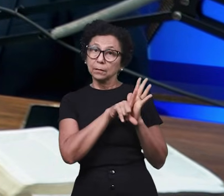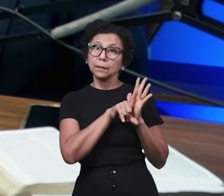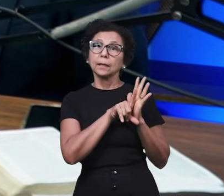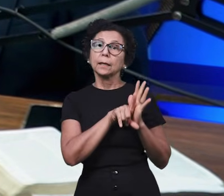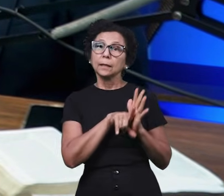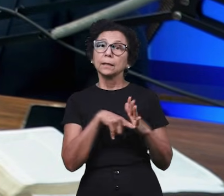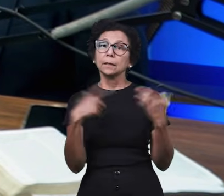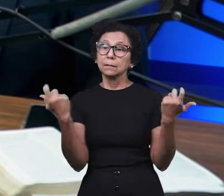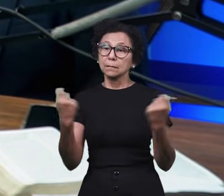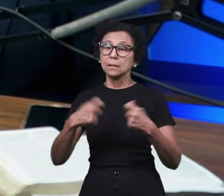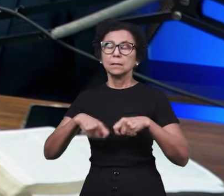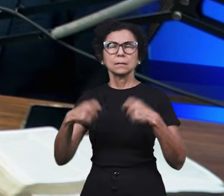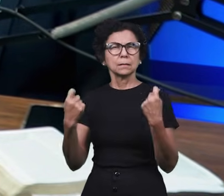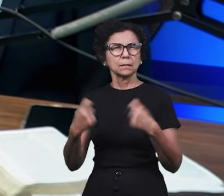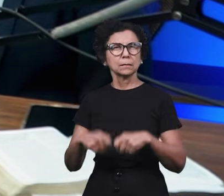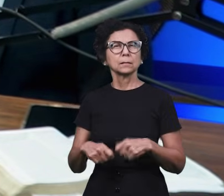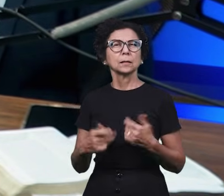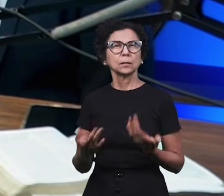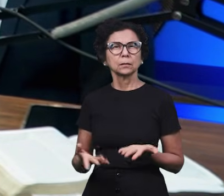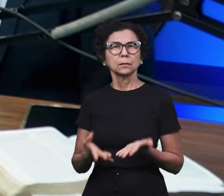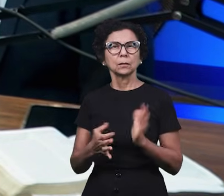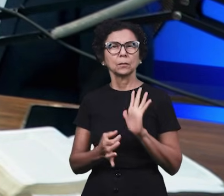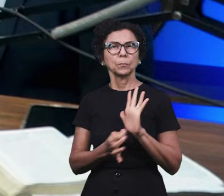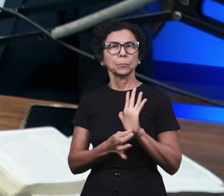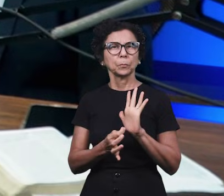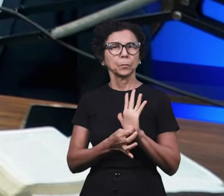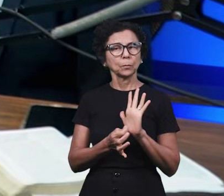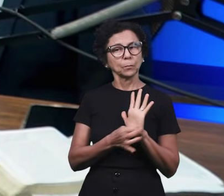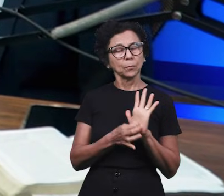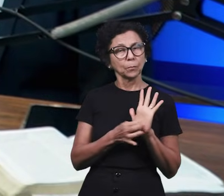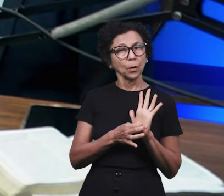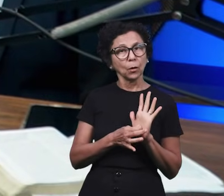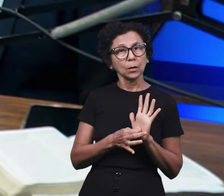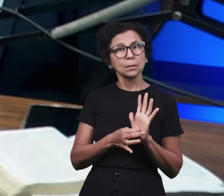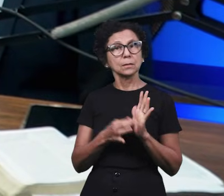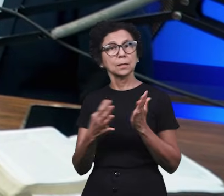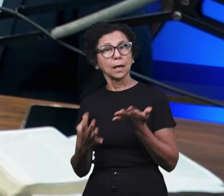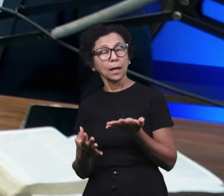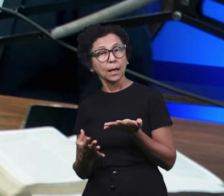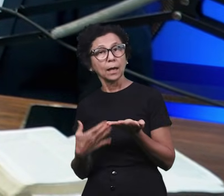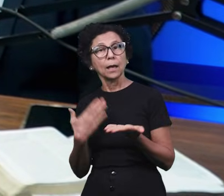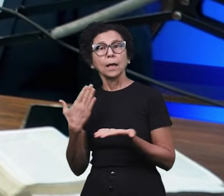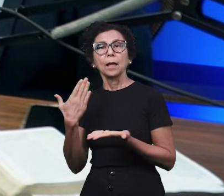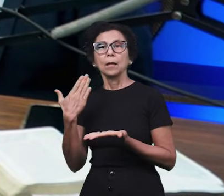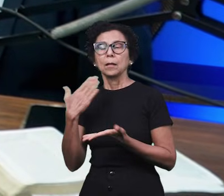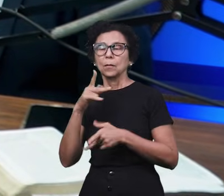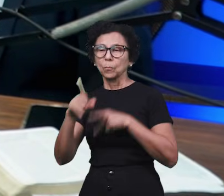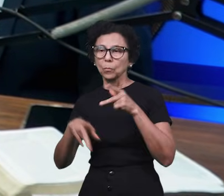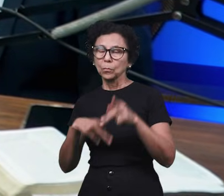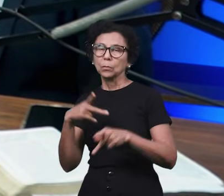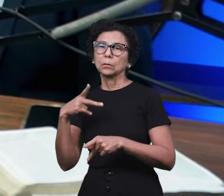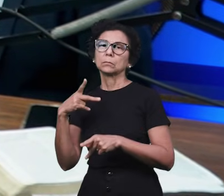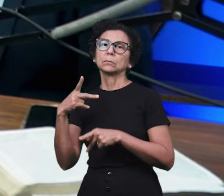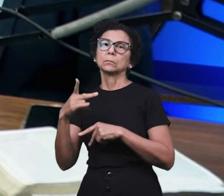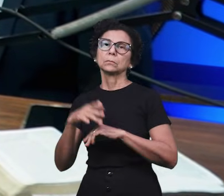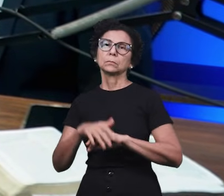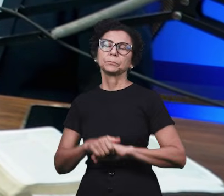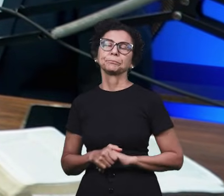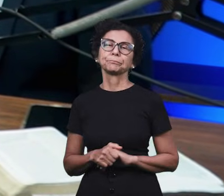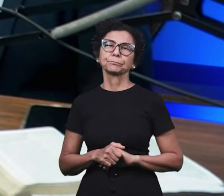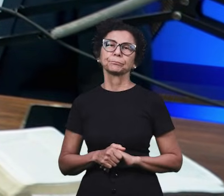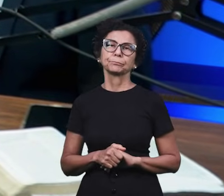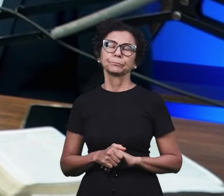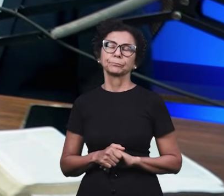necessário e o seu propósito é de trazer bens para a população. Melhorias, né? Isso, melhorias para a população.